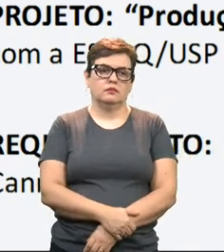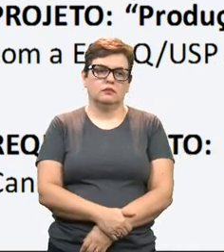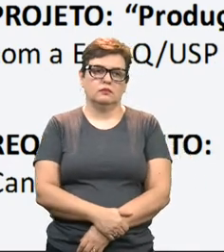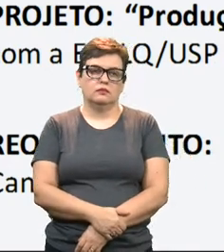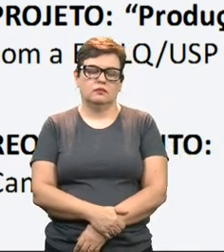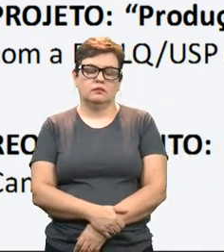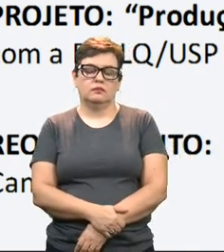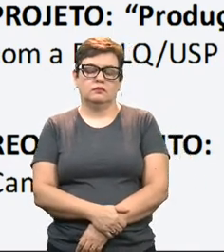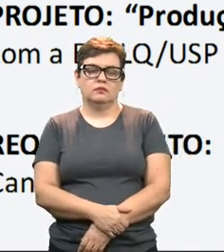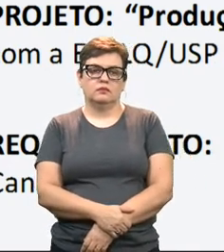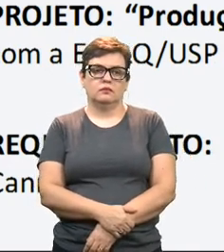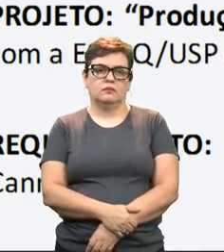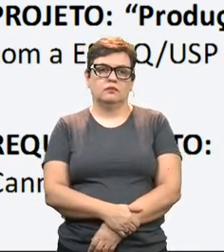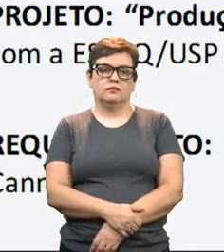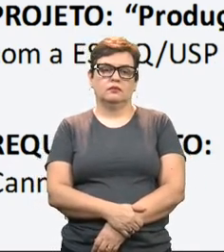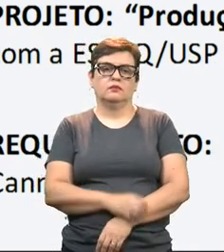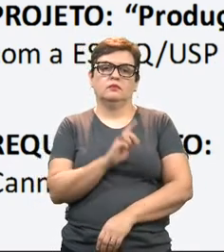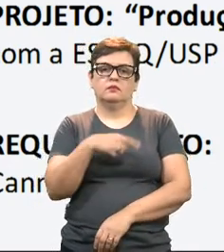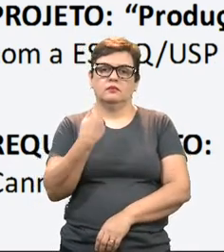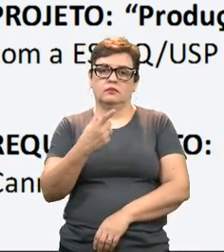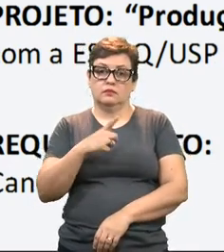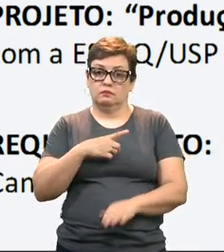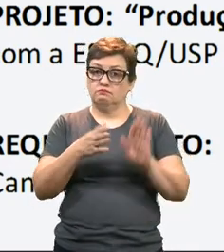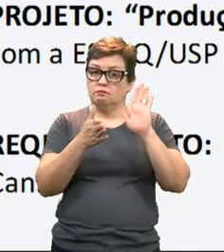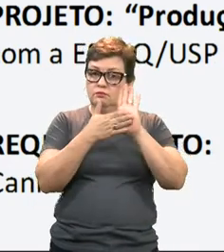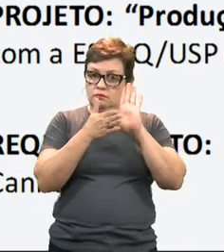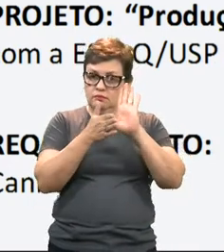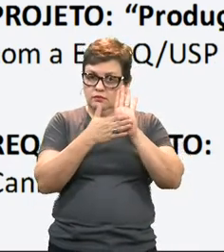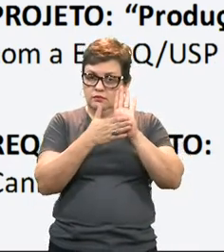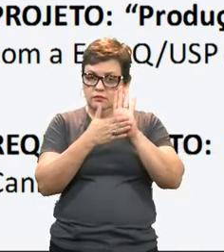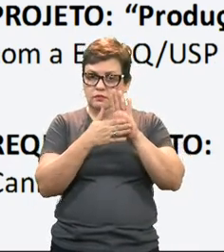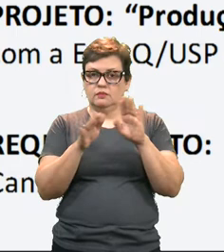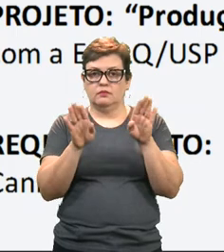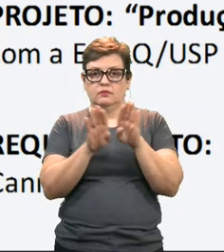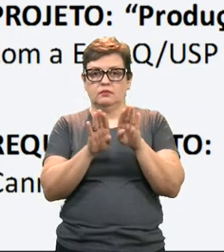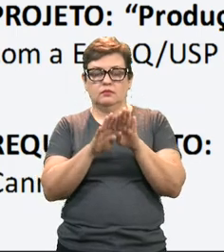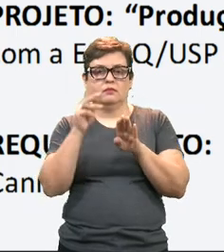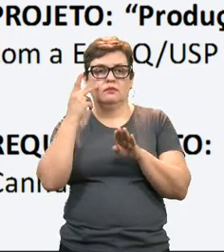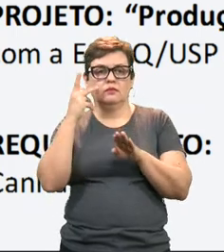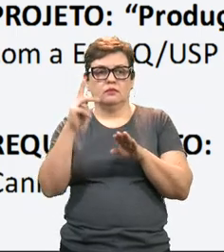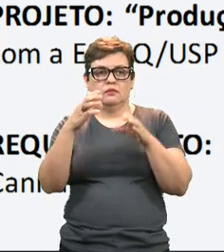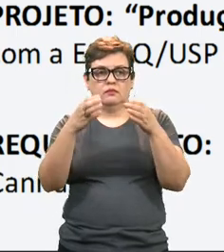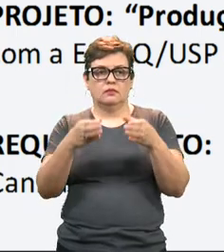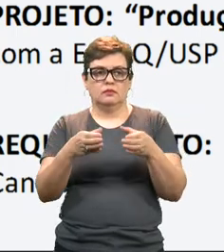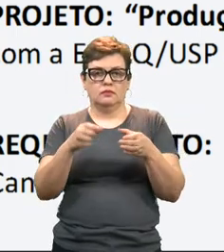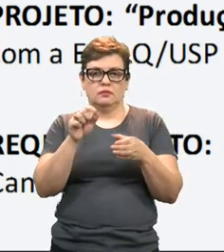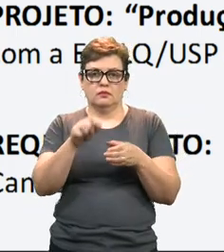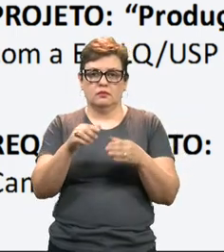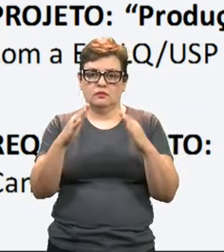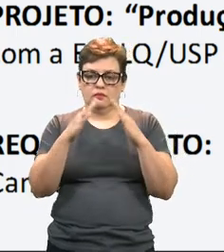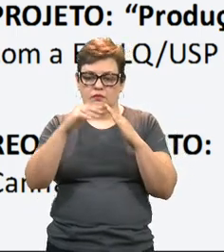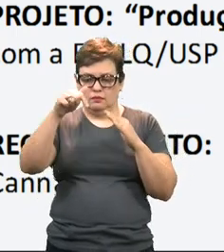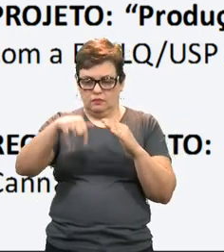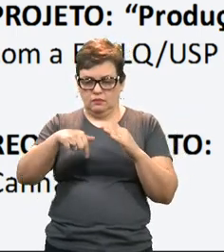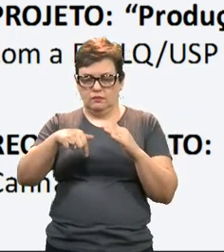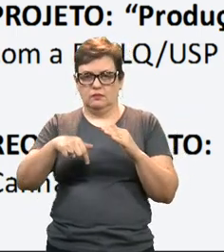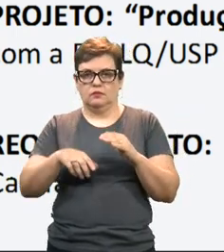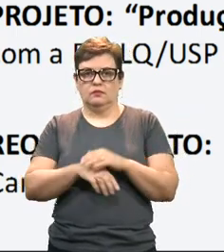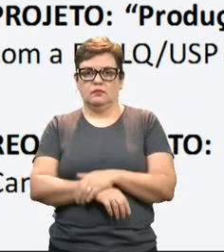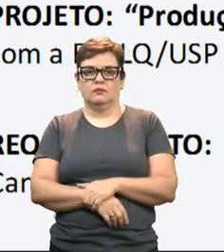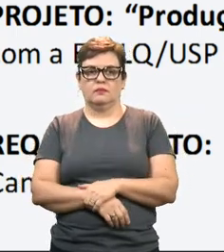E nós temos algumas proposituras para serem colocadas para essa Casa de Leis hoje.